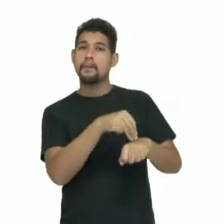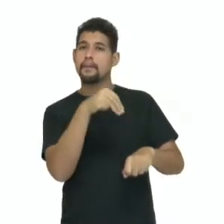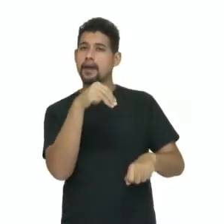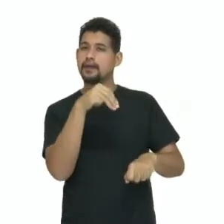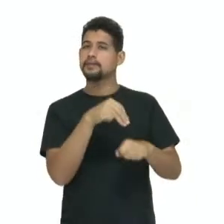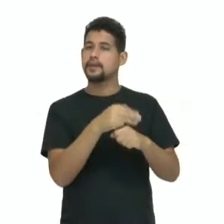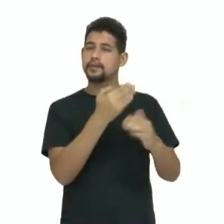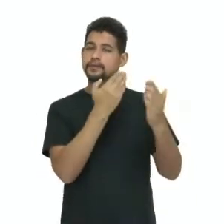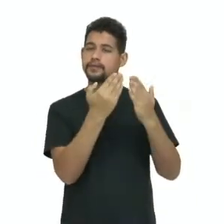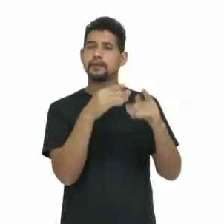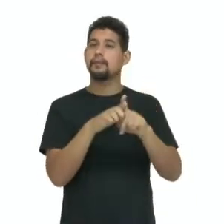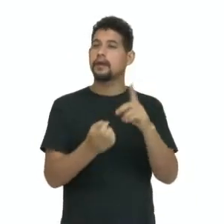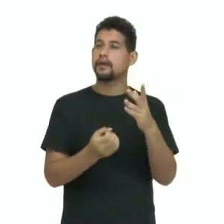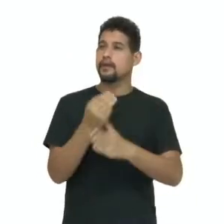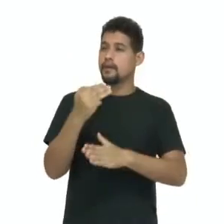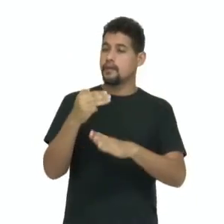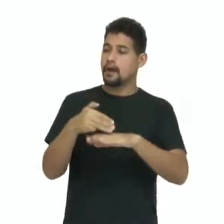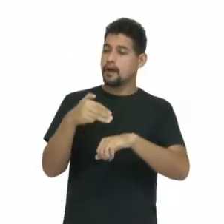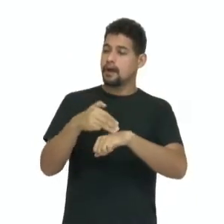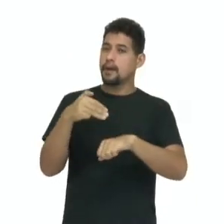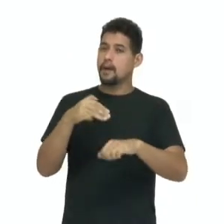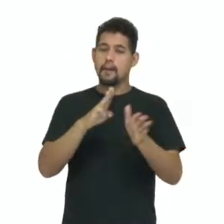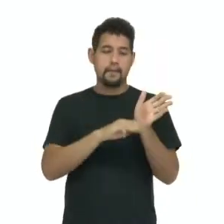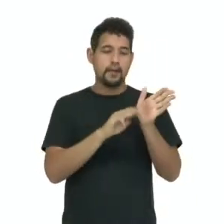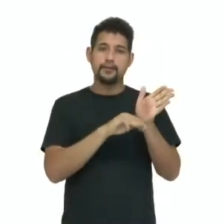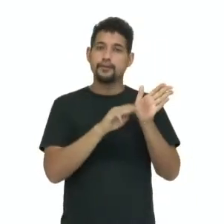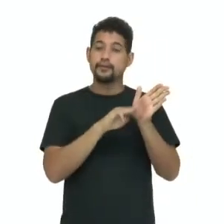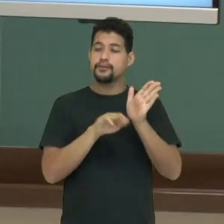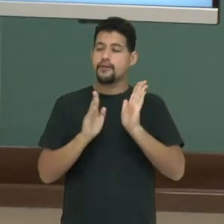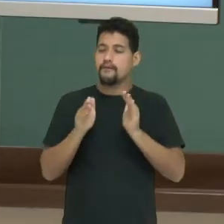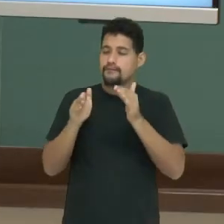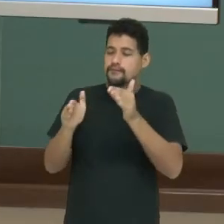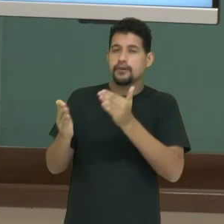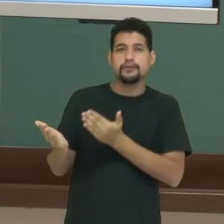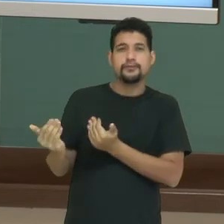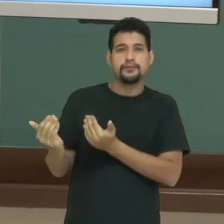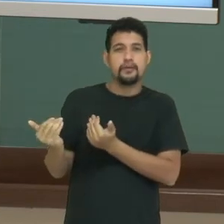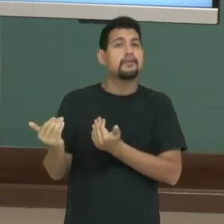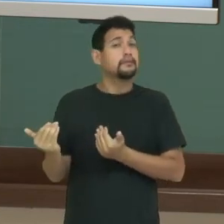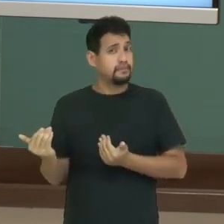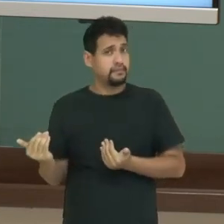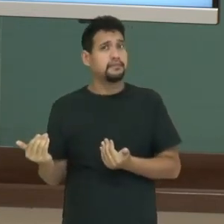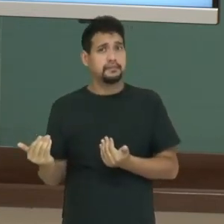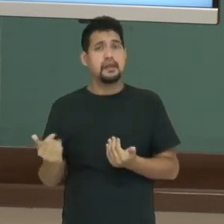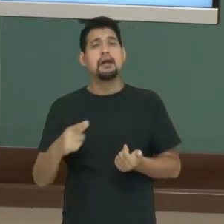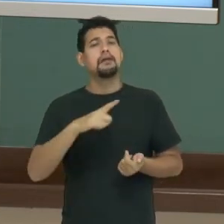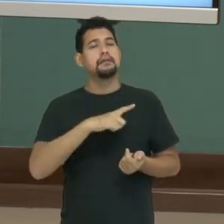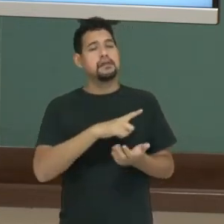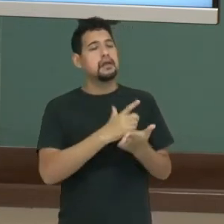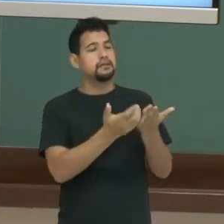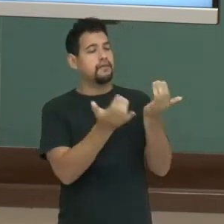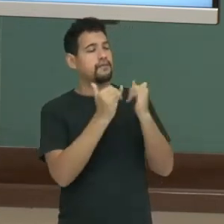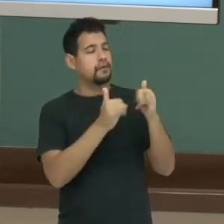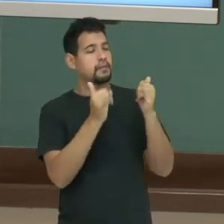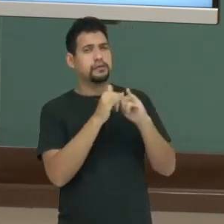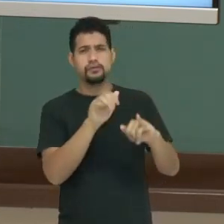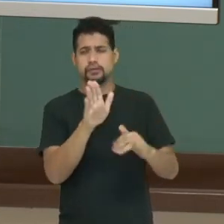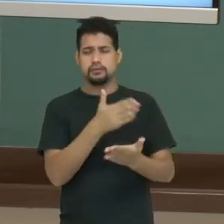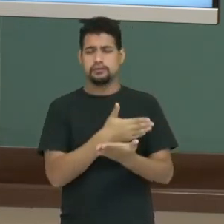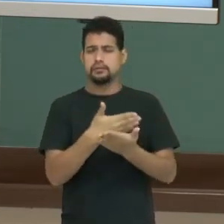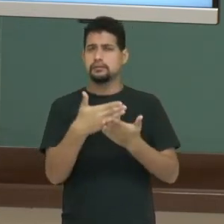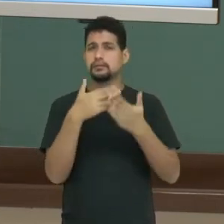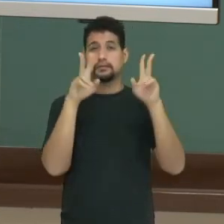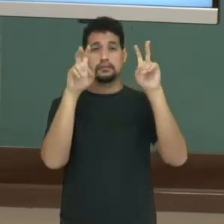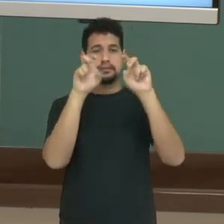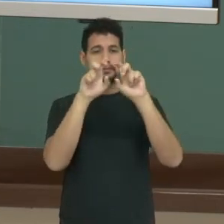desenvolvido uma metodologia vocacional para jovens. Isso mesmo. Nós temos essas informações já no início, no